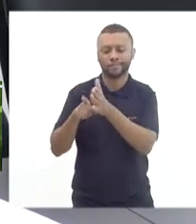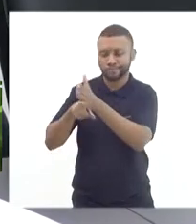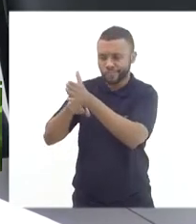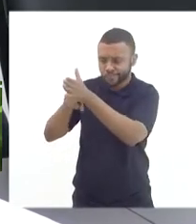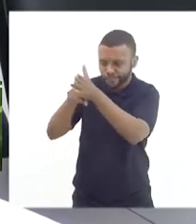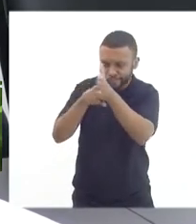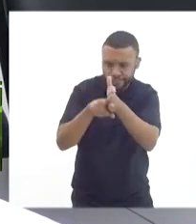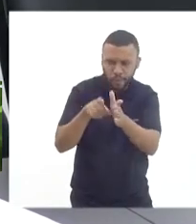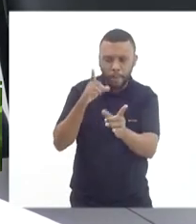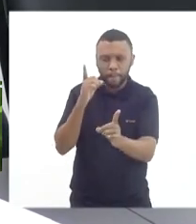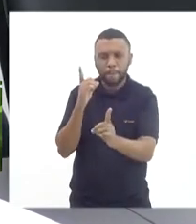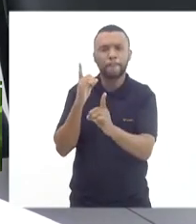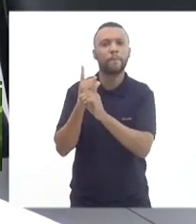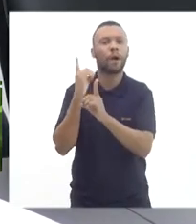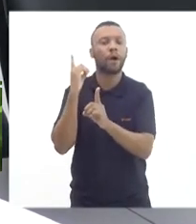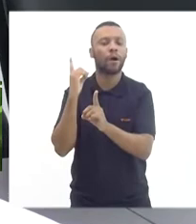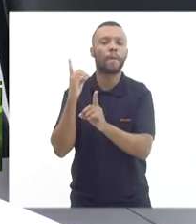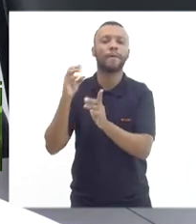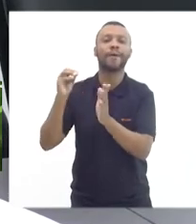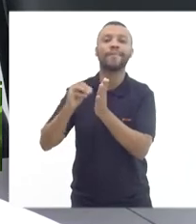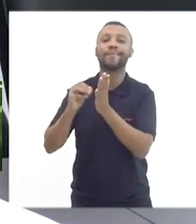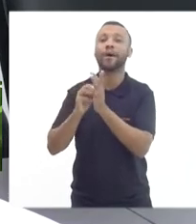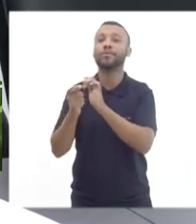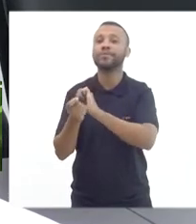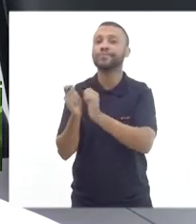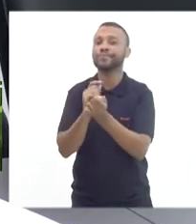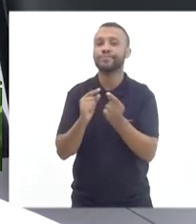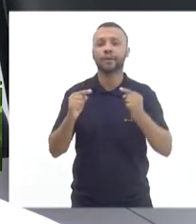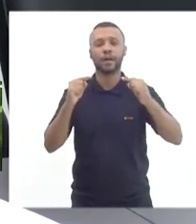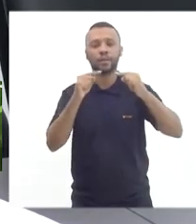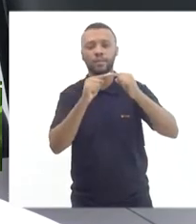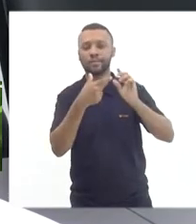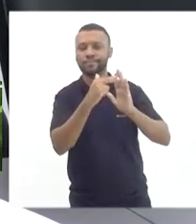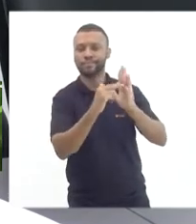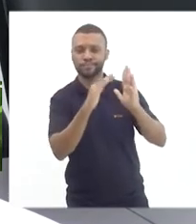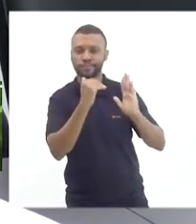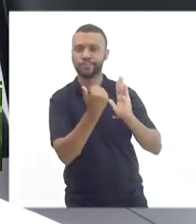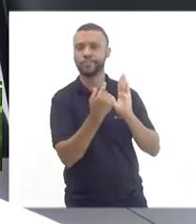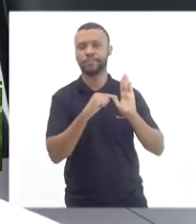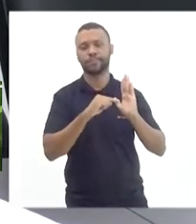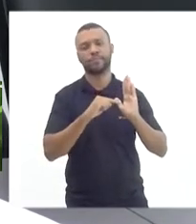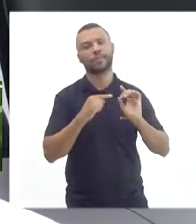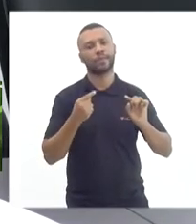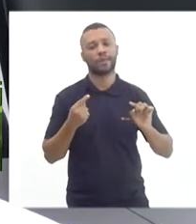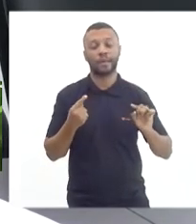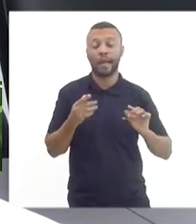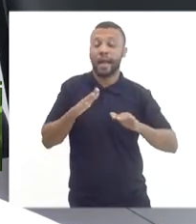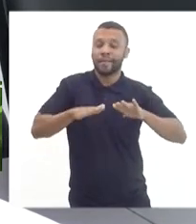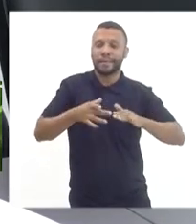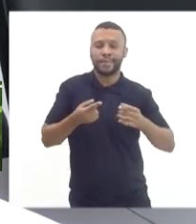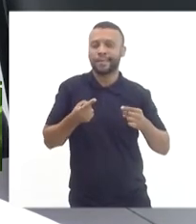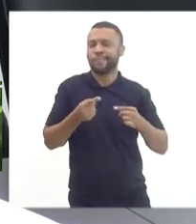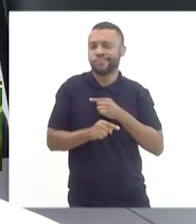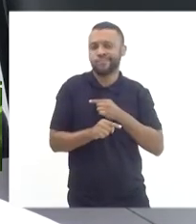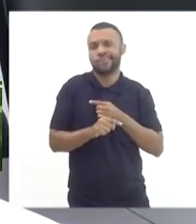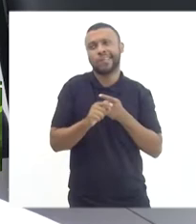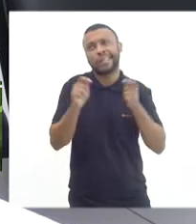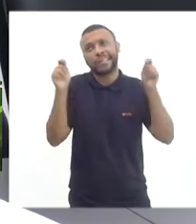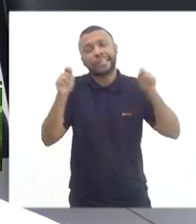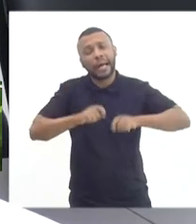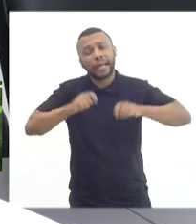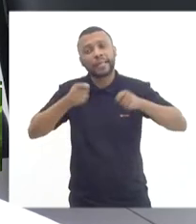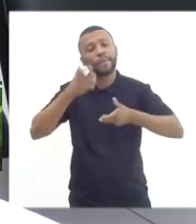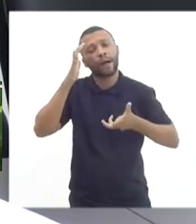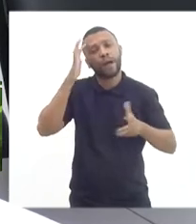de conformidade, mas muitas vezes essa falta de conformidade é sanável, né?